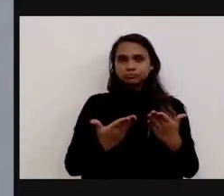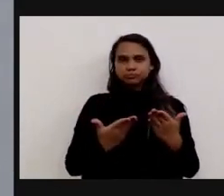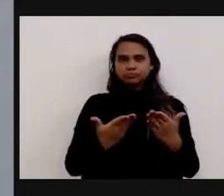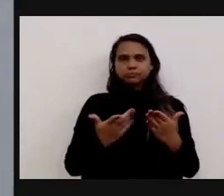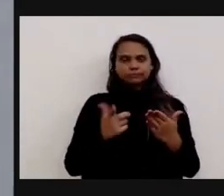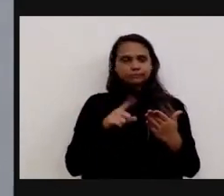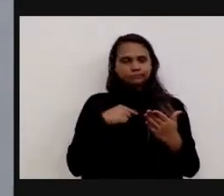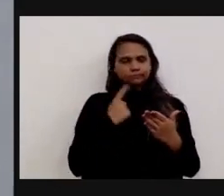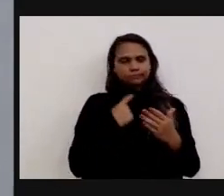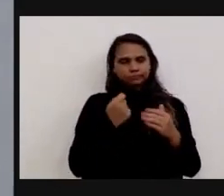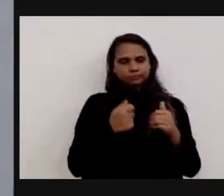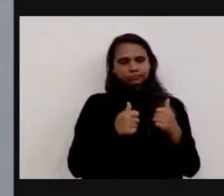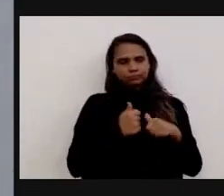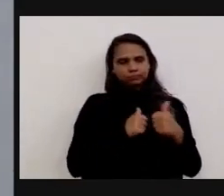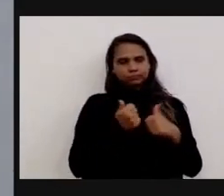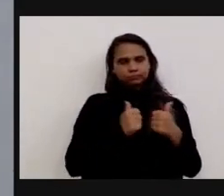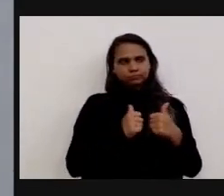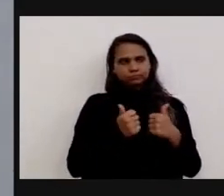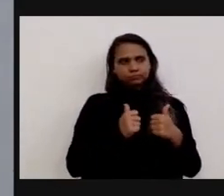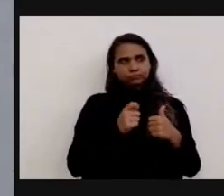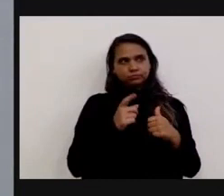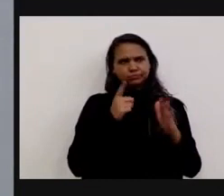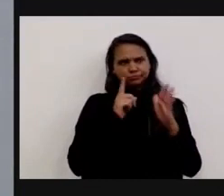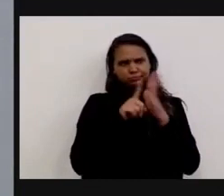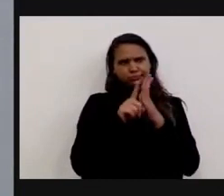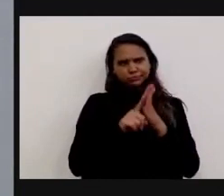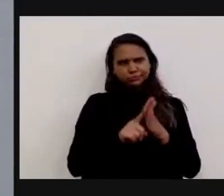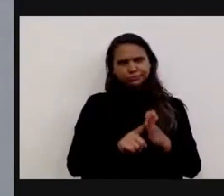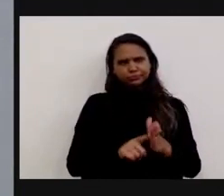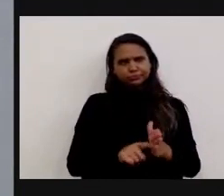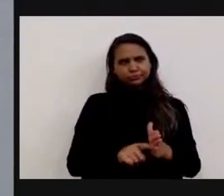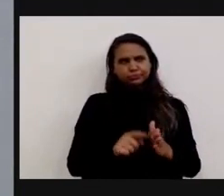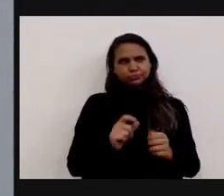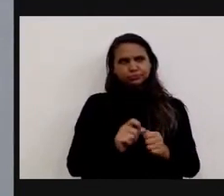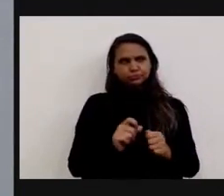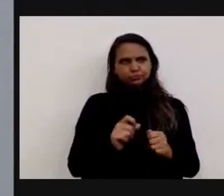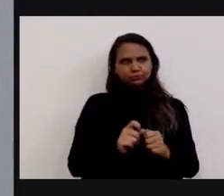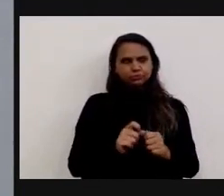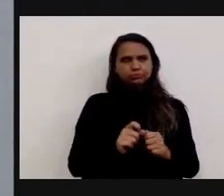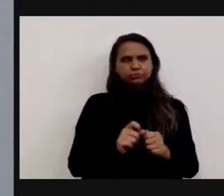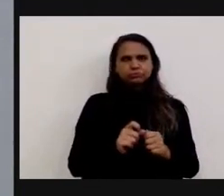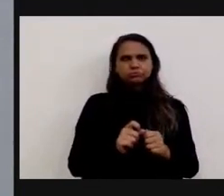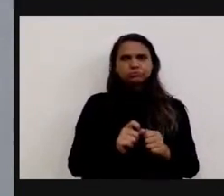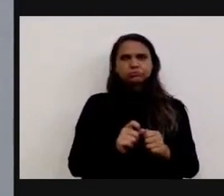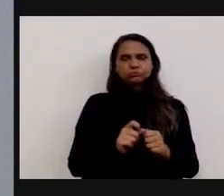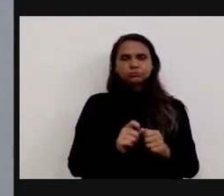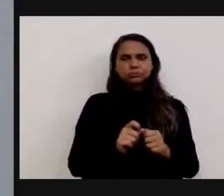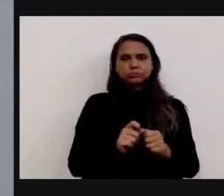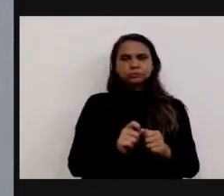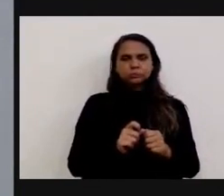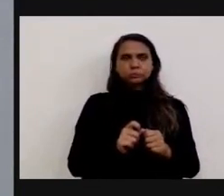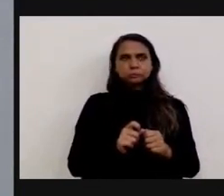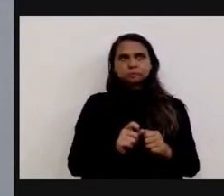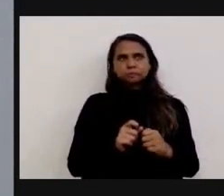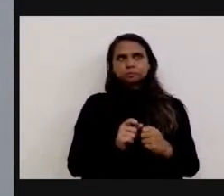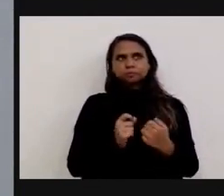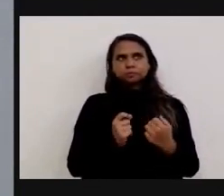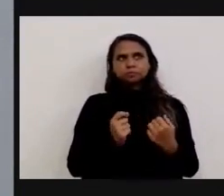nas perguntas que a gente faz lá na avaliação a gente recentemente a gente